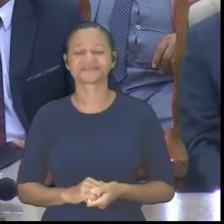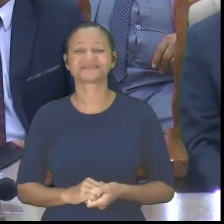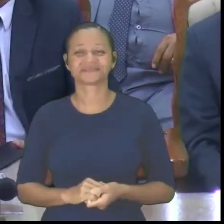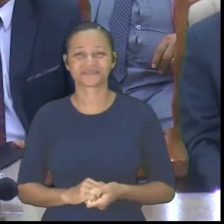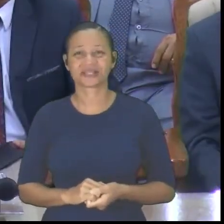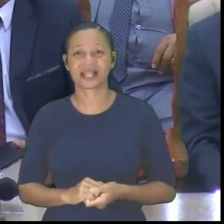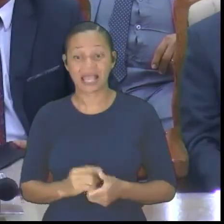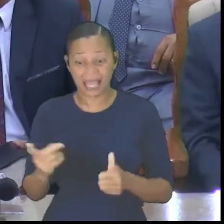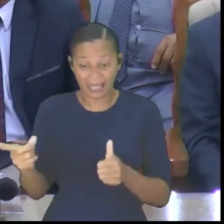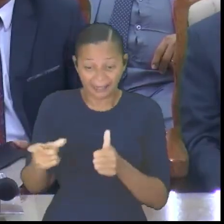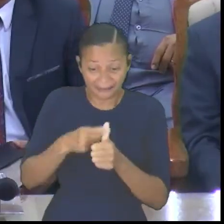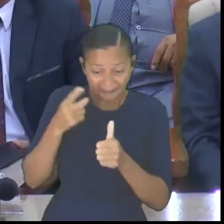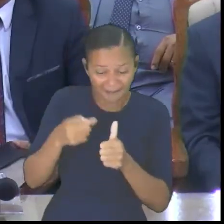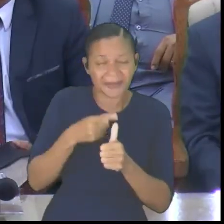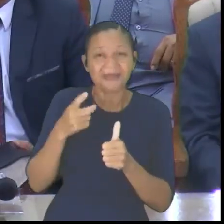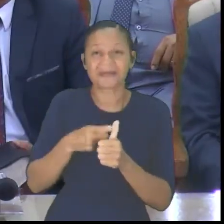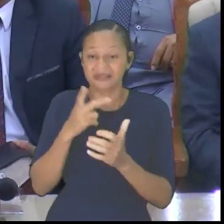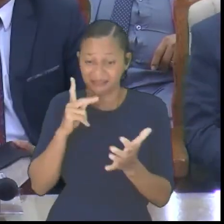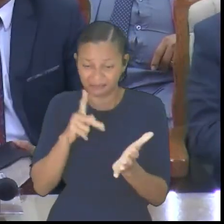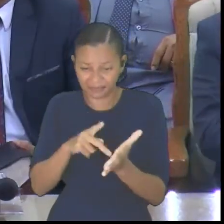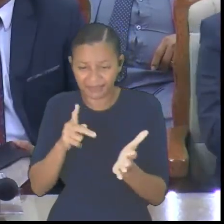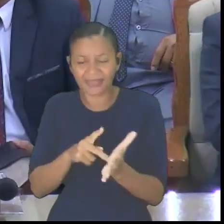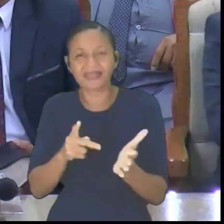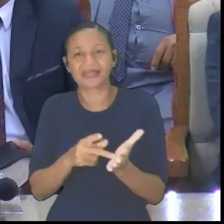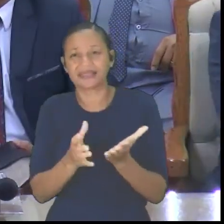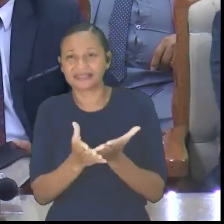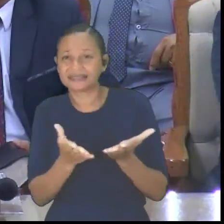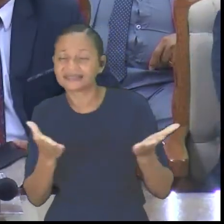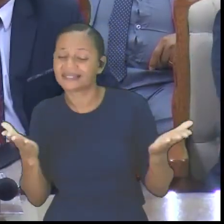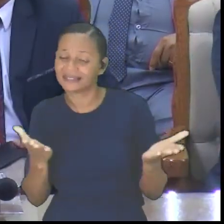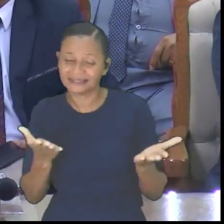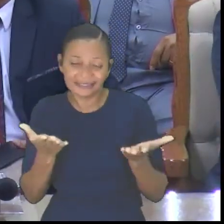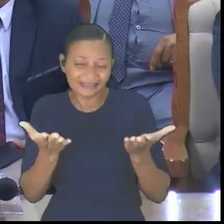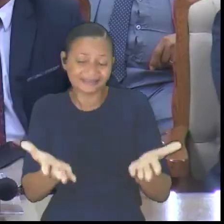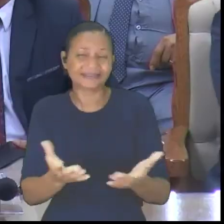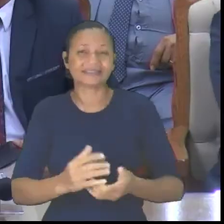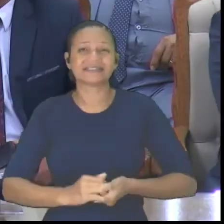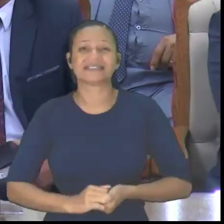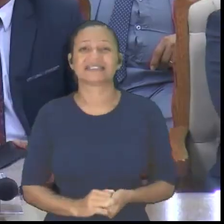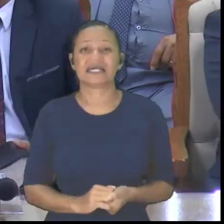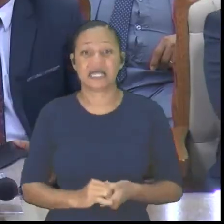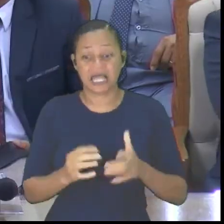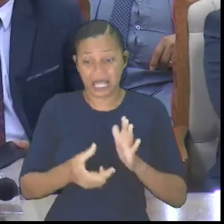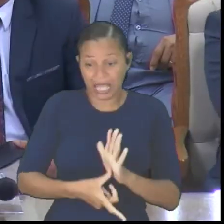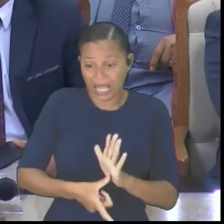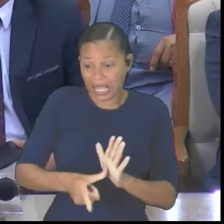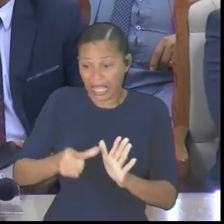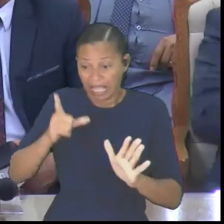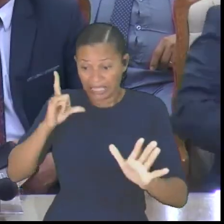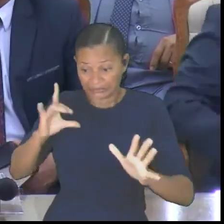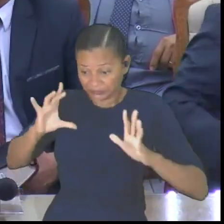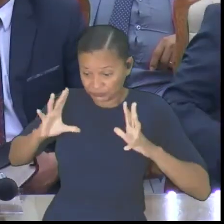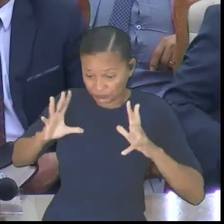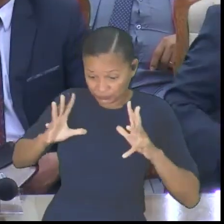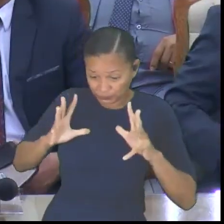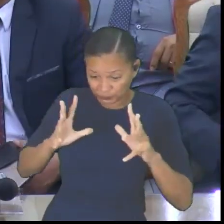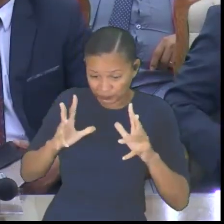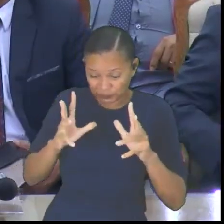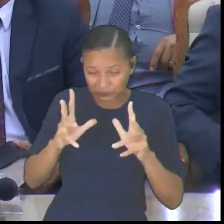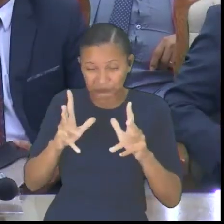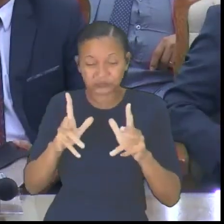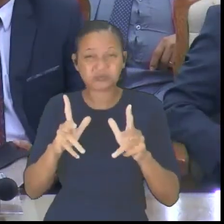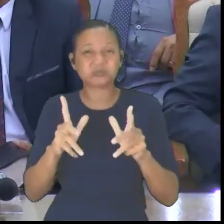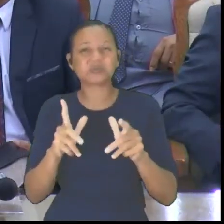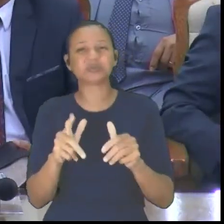E a primeira verdade que esse texto nos ensina é isso: antes de tudo,